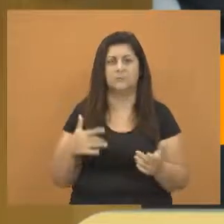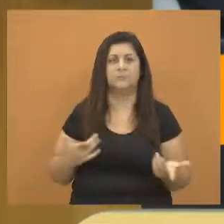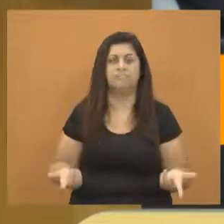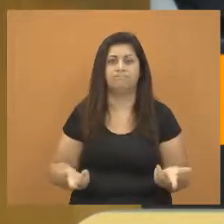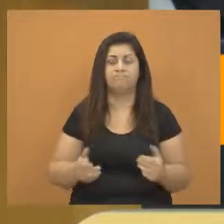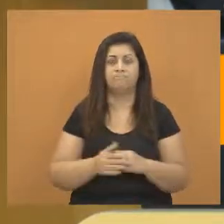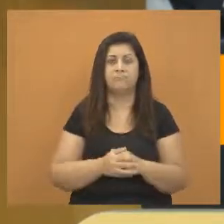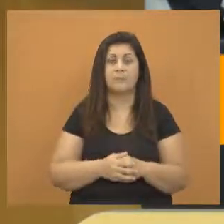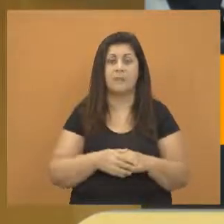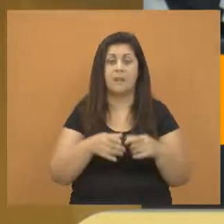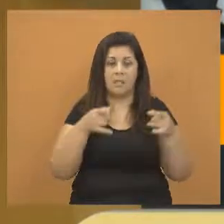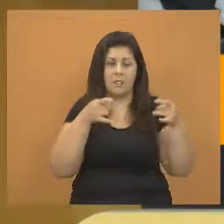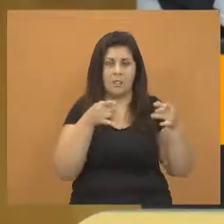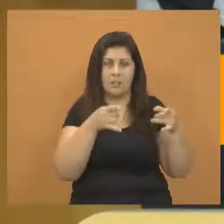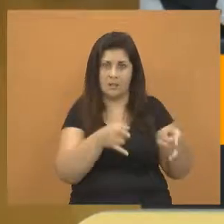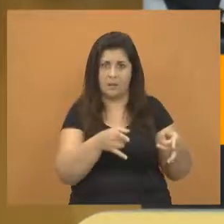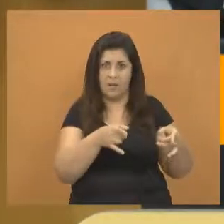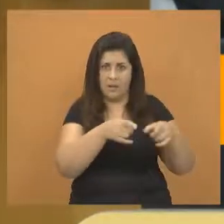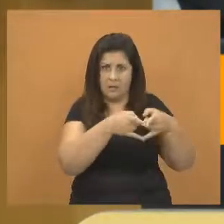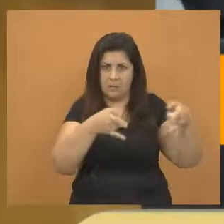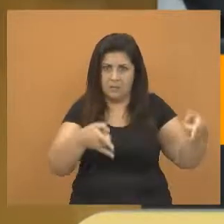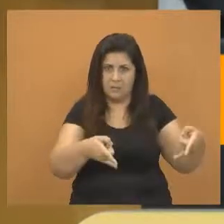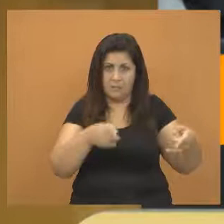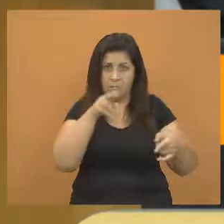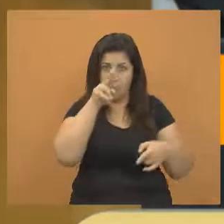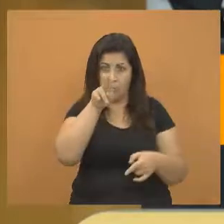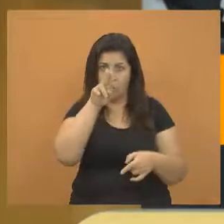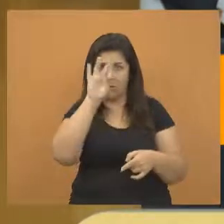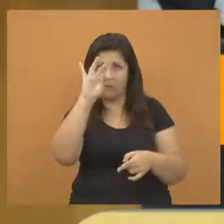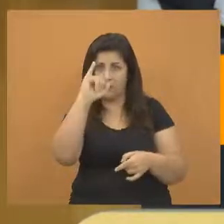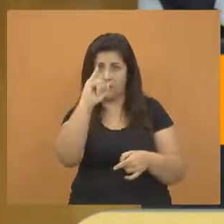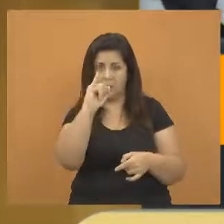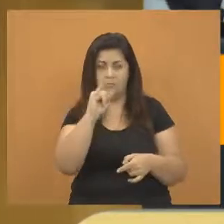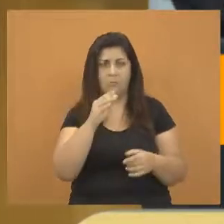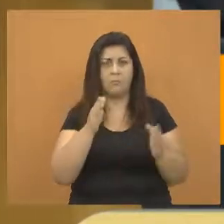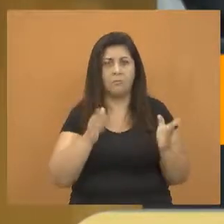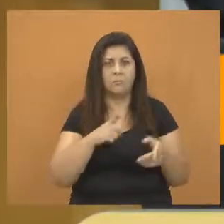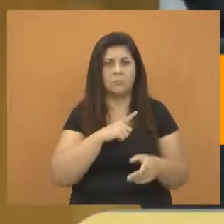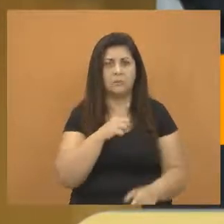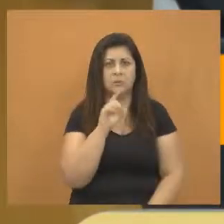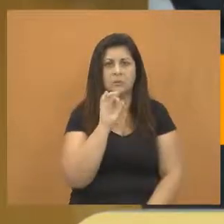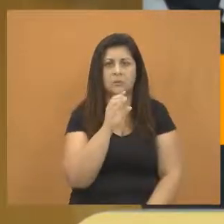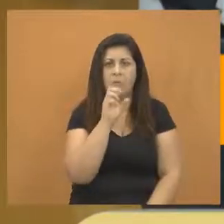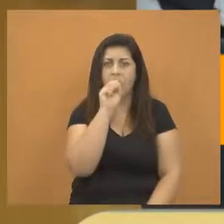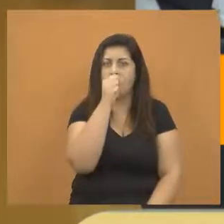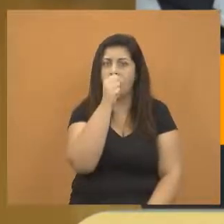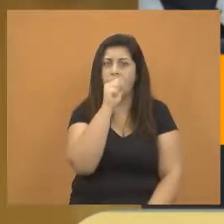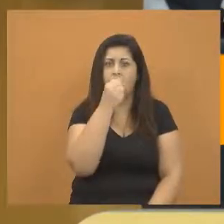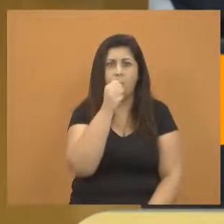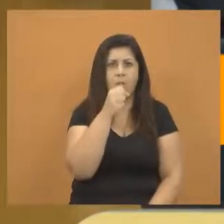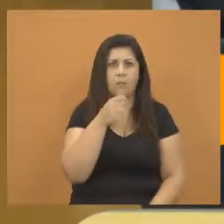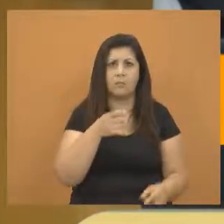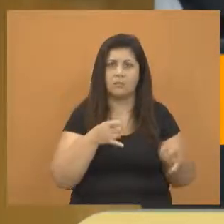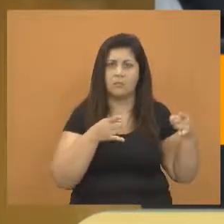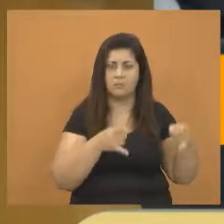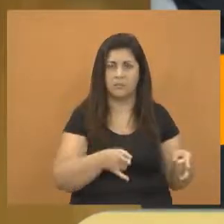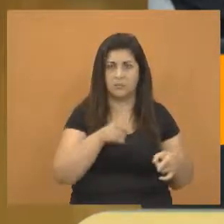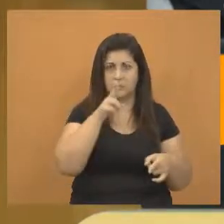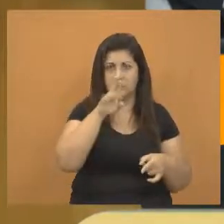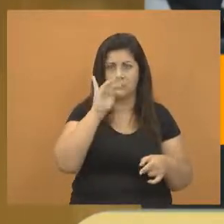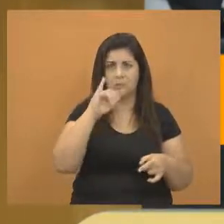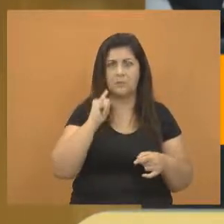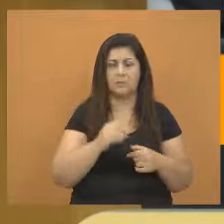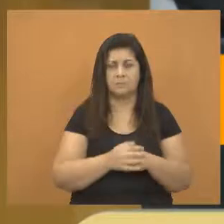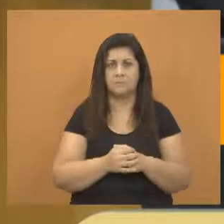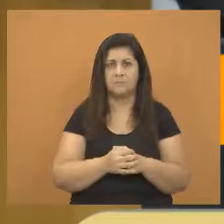aumento dos leitos de UTI do município. Hoje, existe apenas 8 leitos de UTI na Santa Casa.